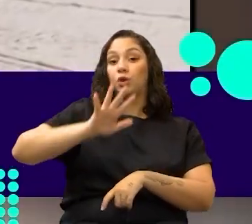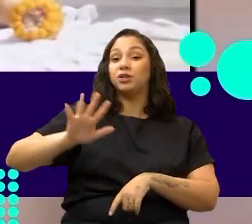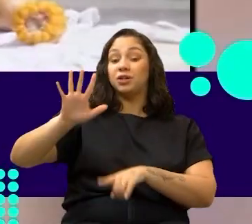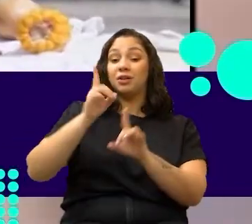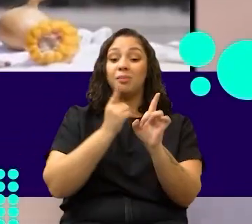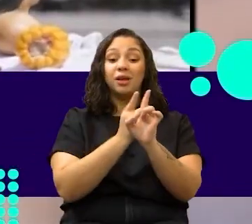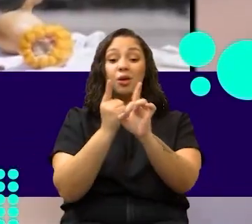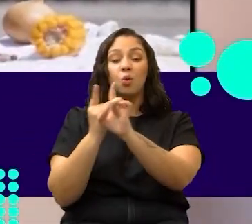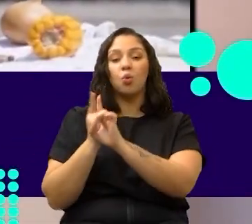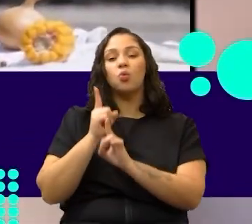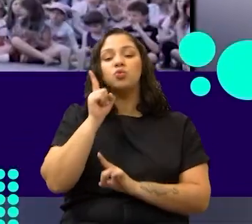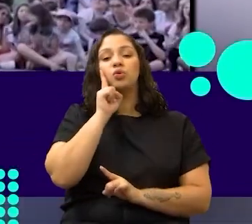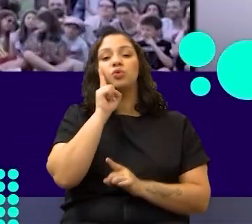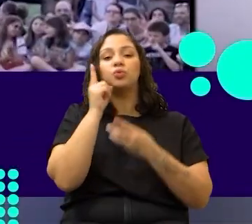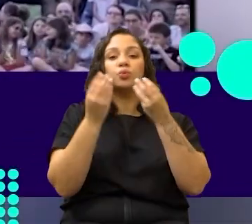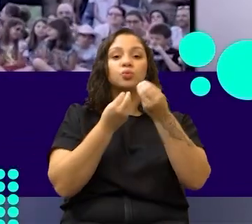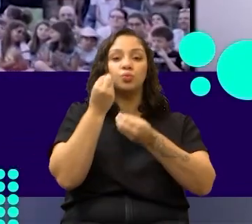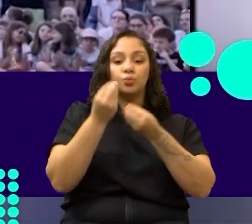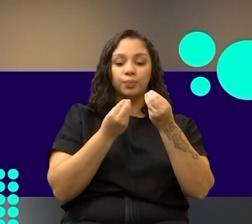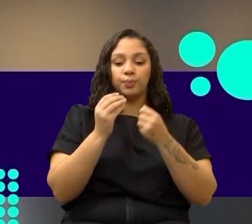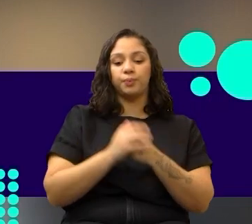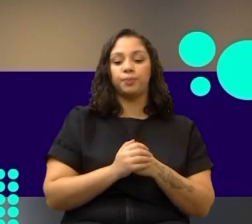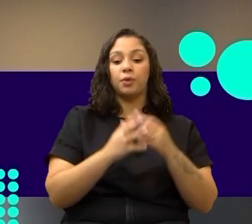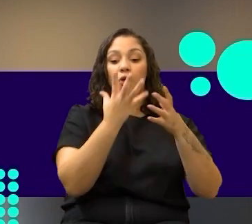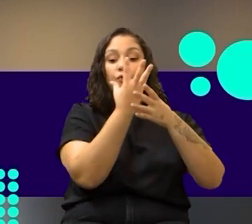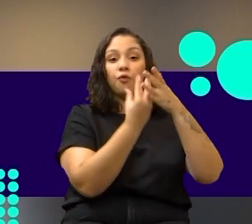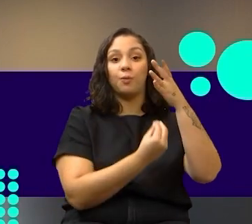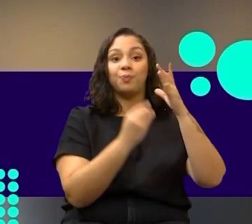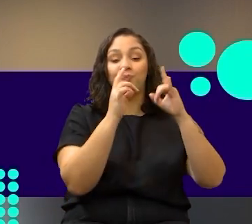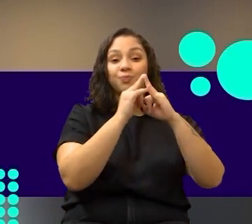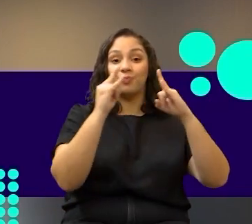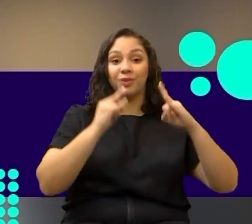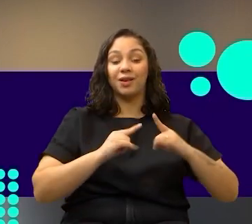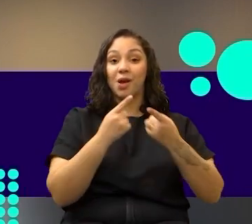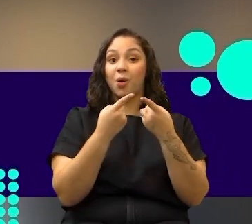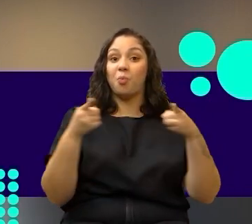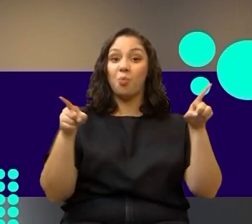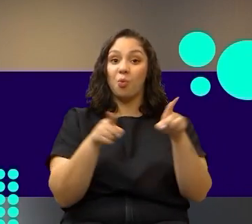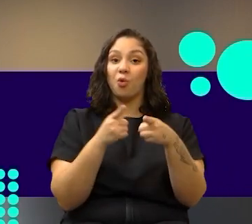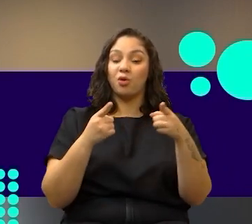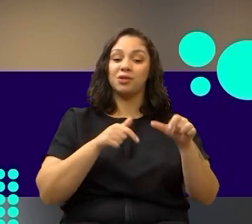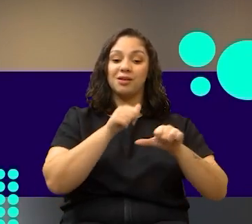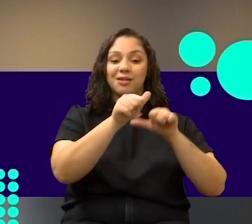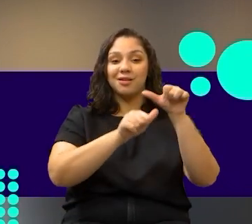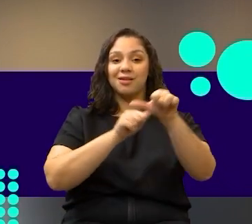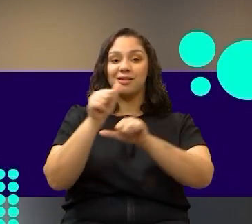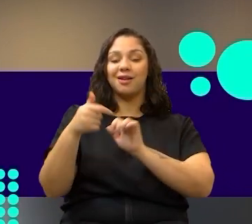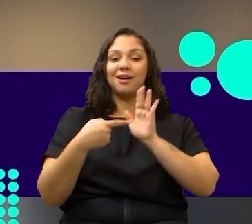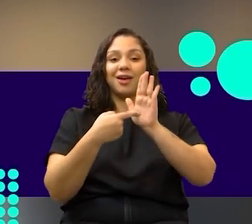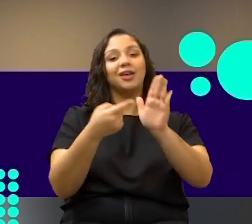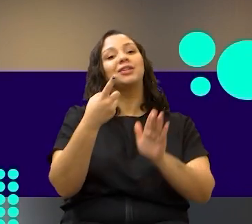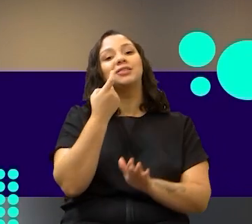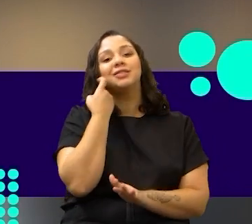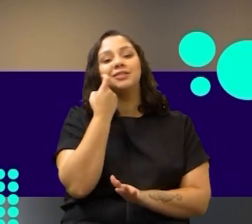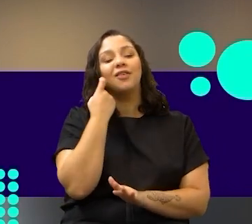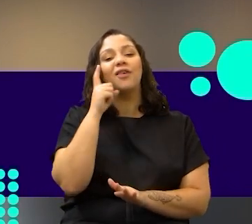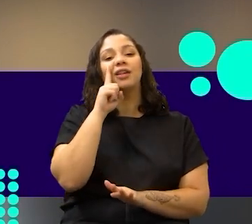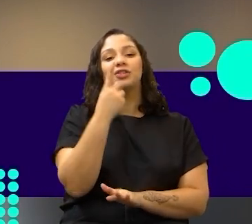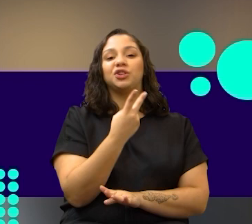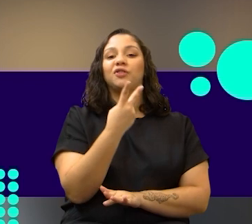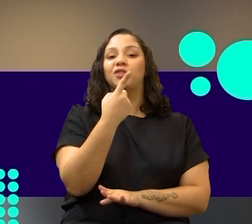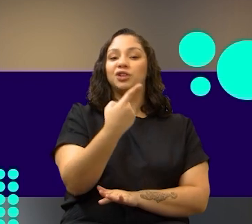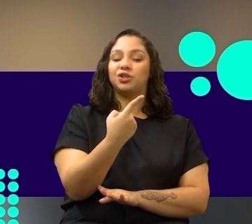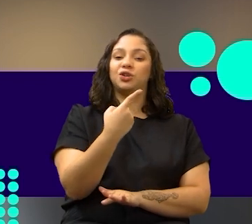e de encontros em meio ao cotidiano. Funil, circo e música itinerante apresentam na sexta-feira,